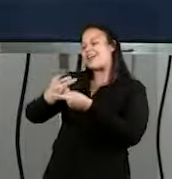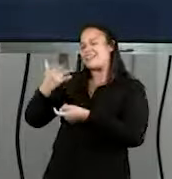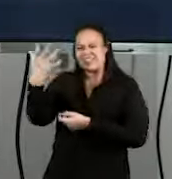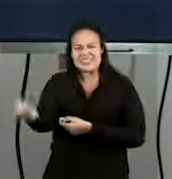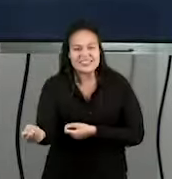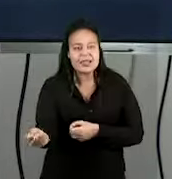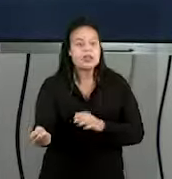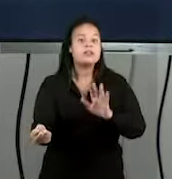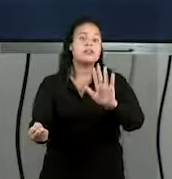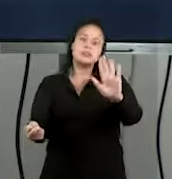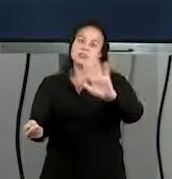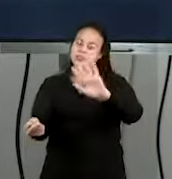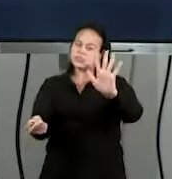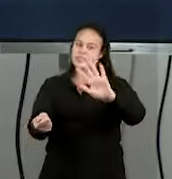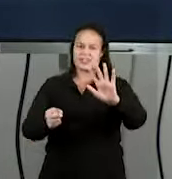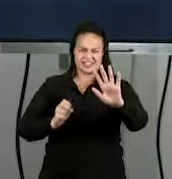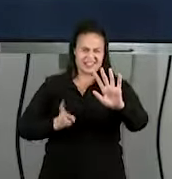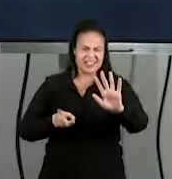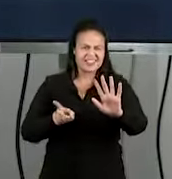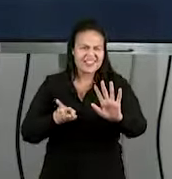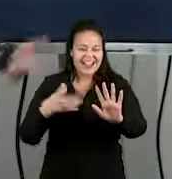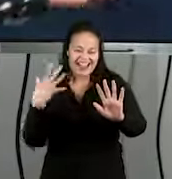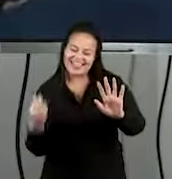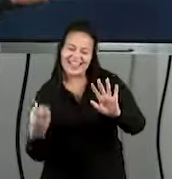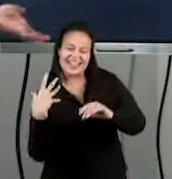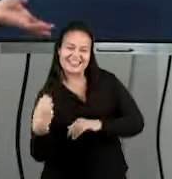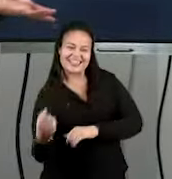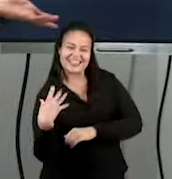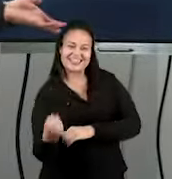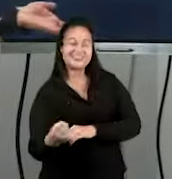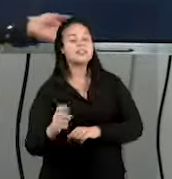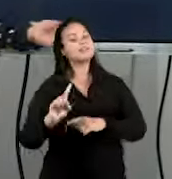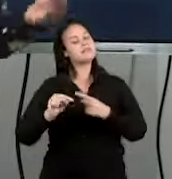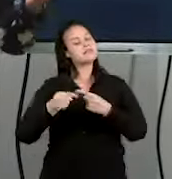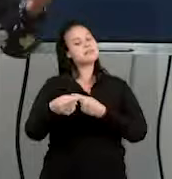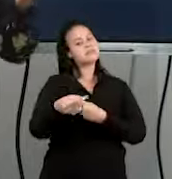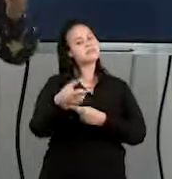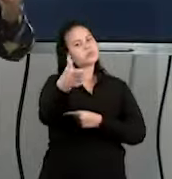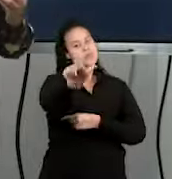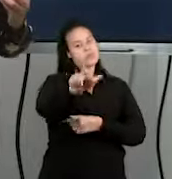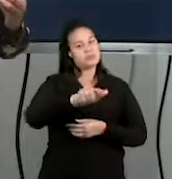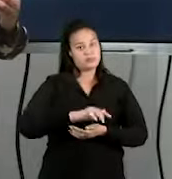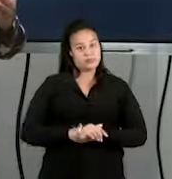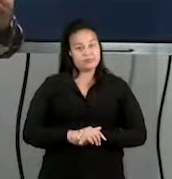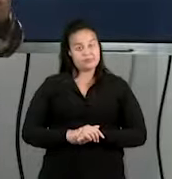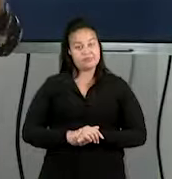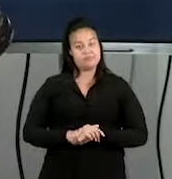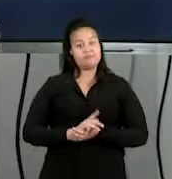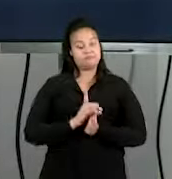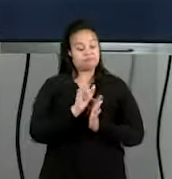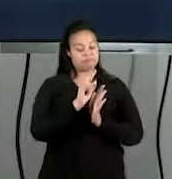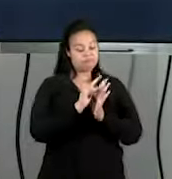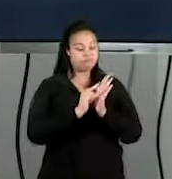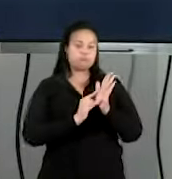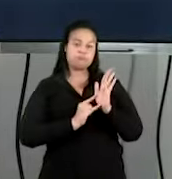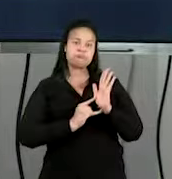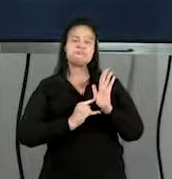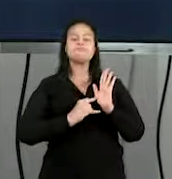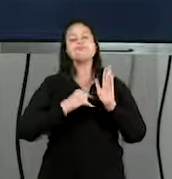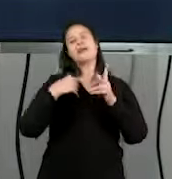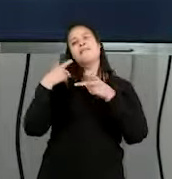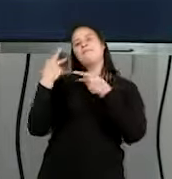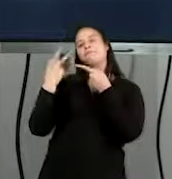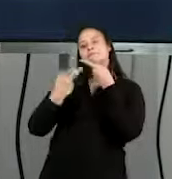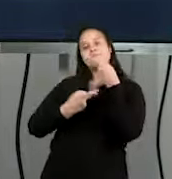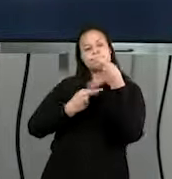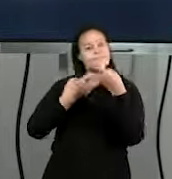Não. Nem sempre aceita. E aí tem que partir para a próxima. Então a declaração é isso. É uma coisa que você